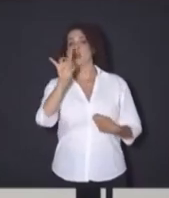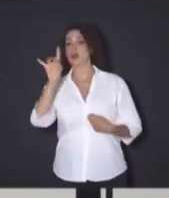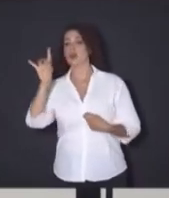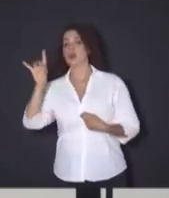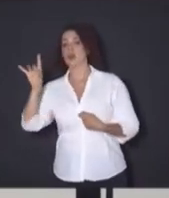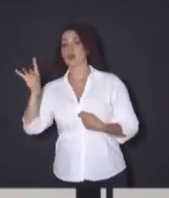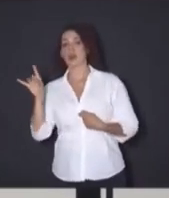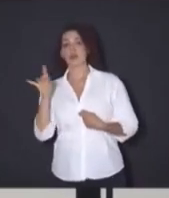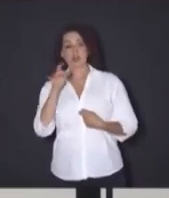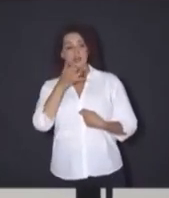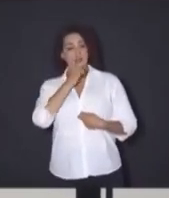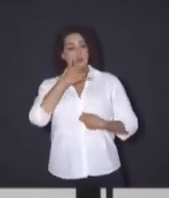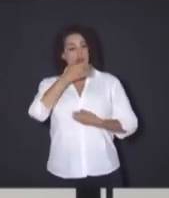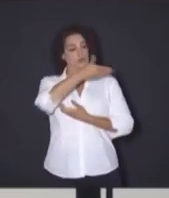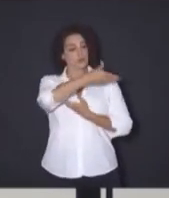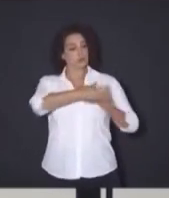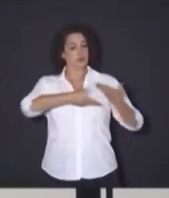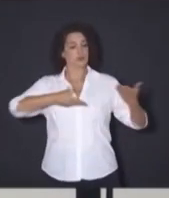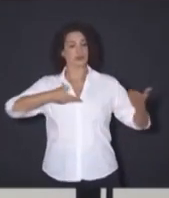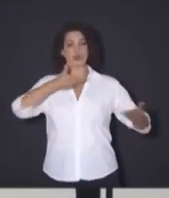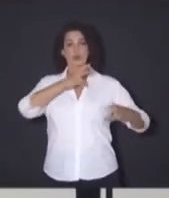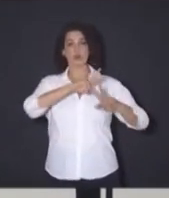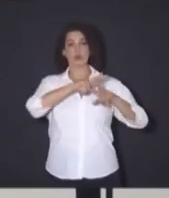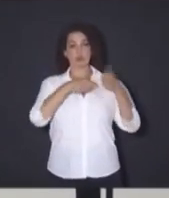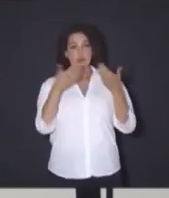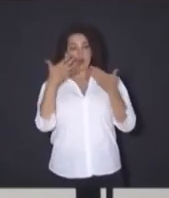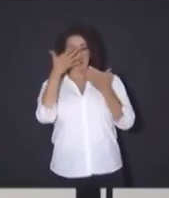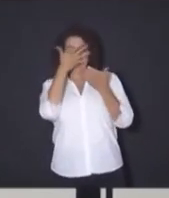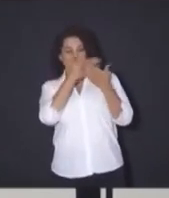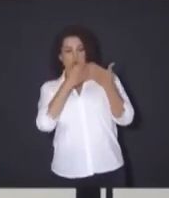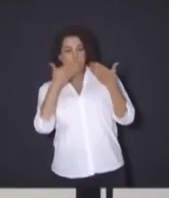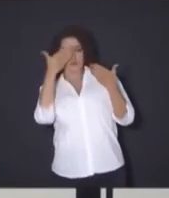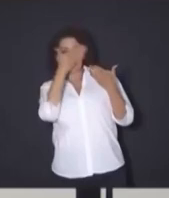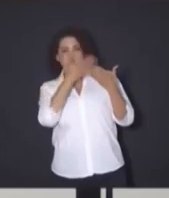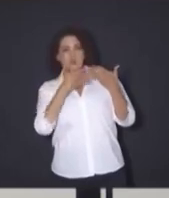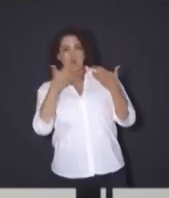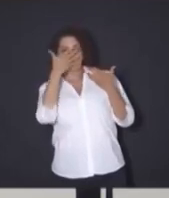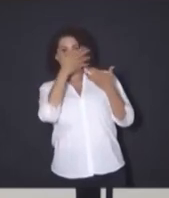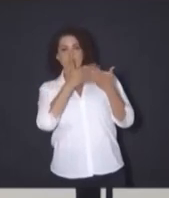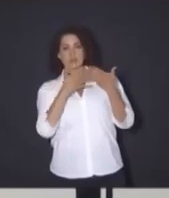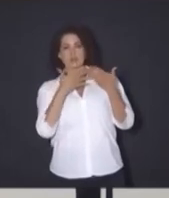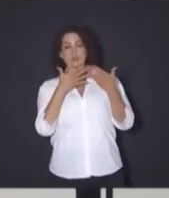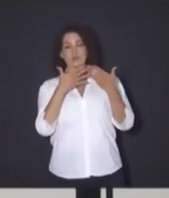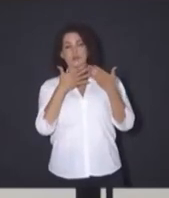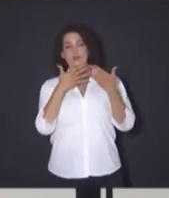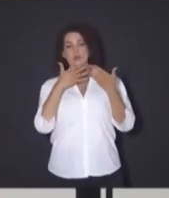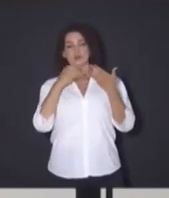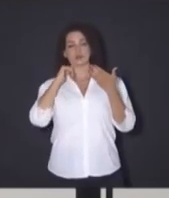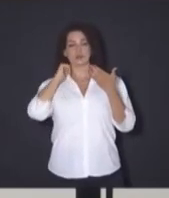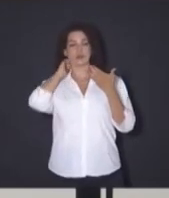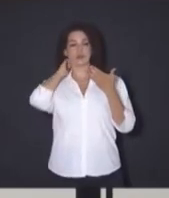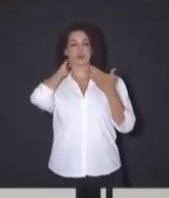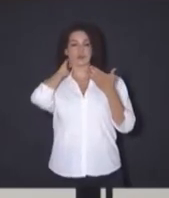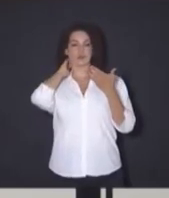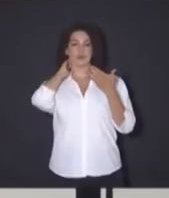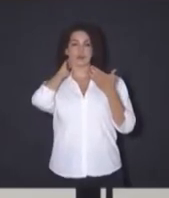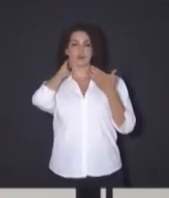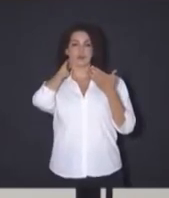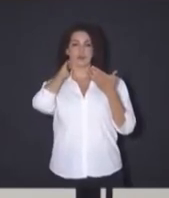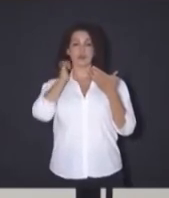interagir com o invisível, mesmo estando assim a nível,